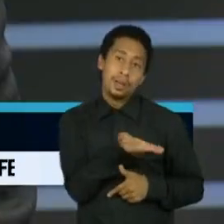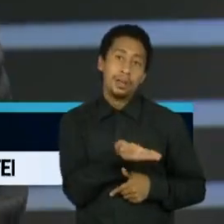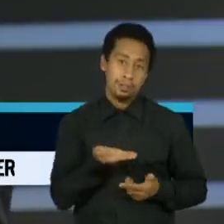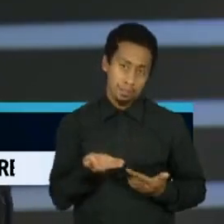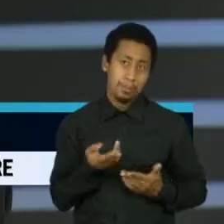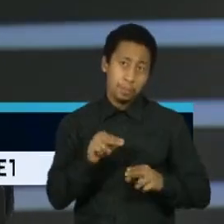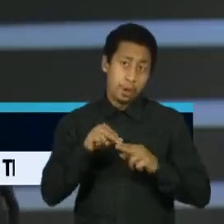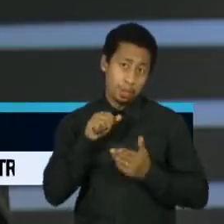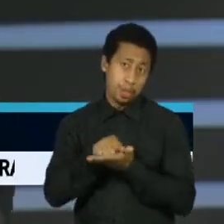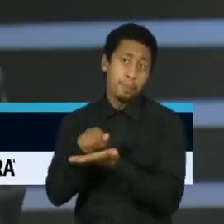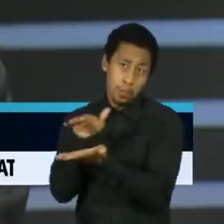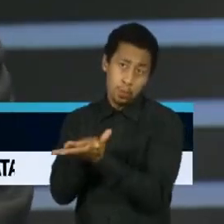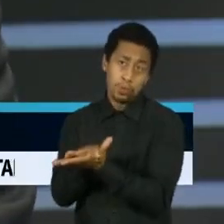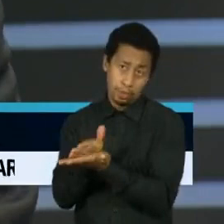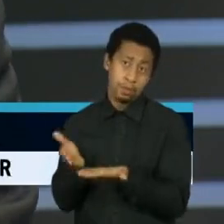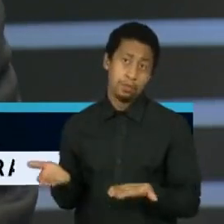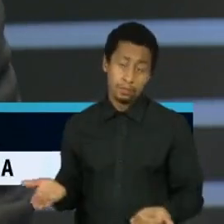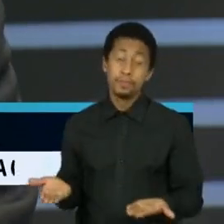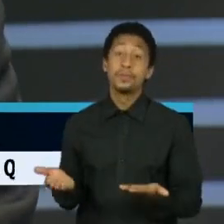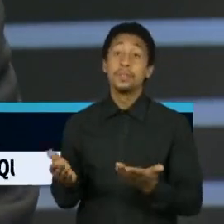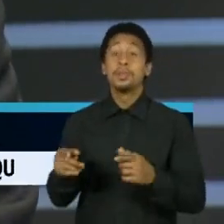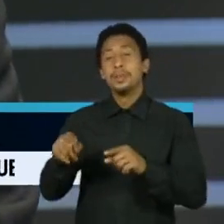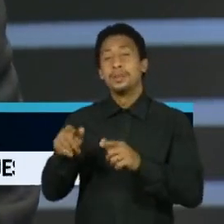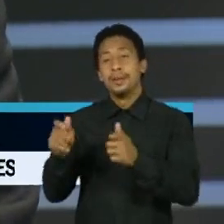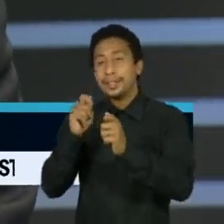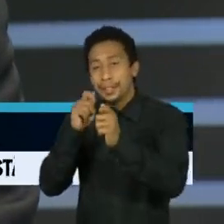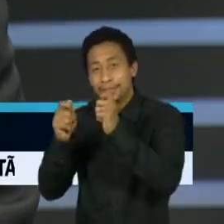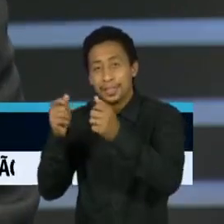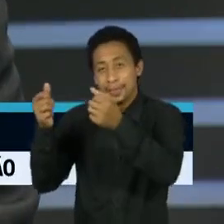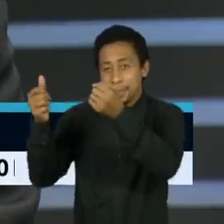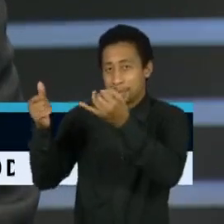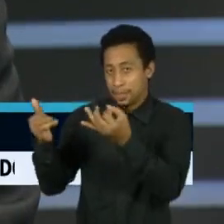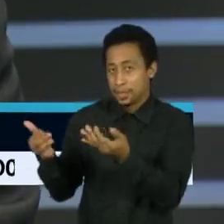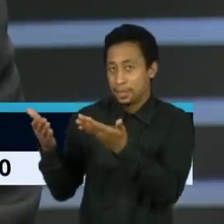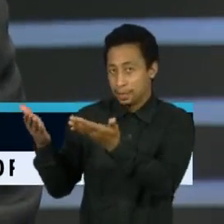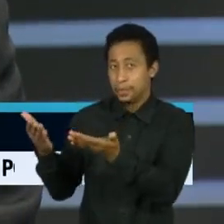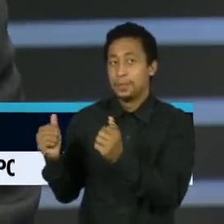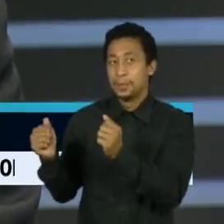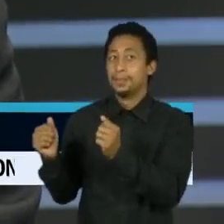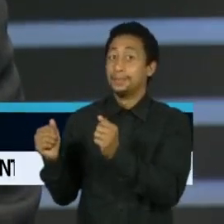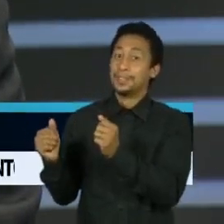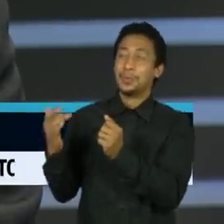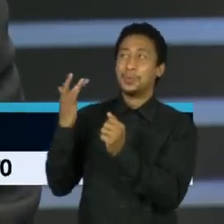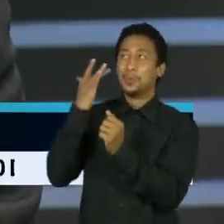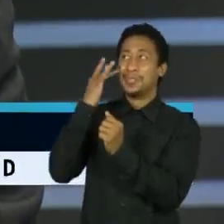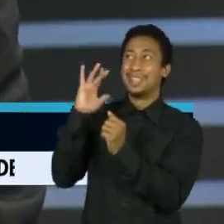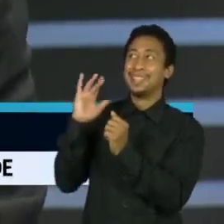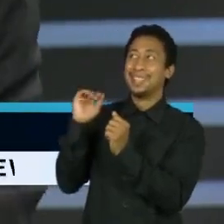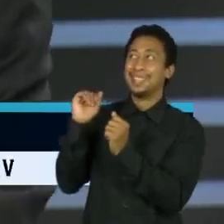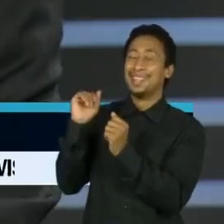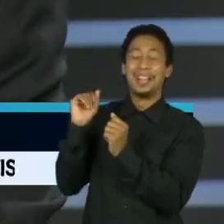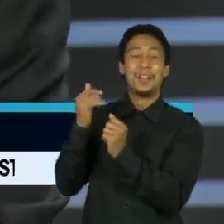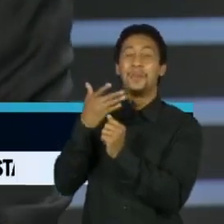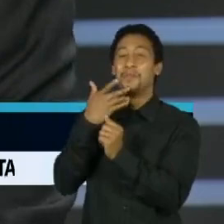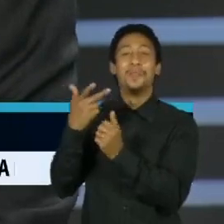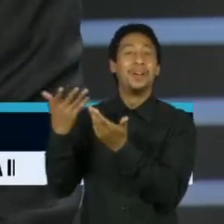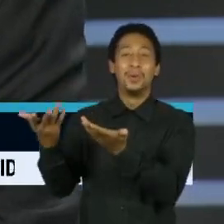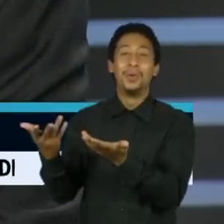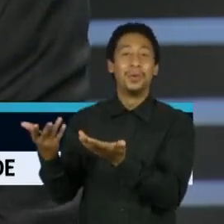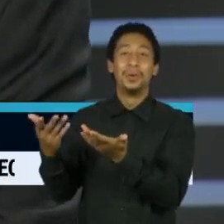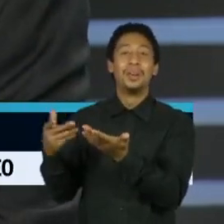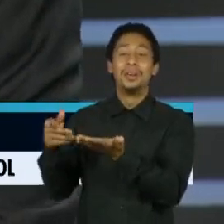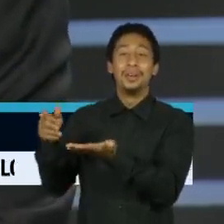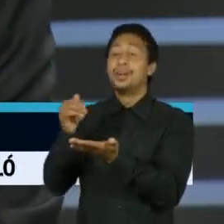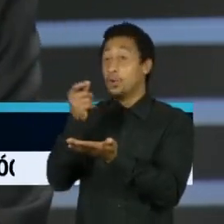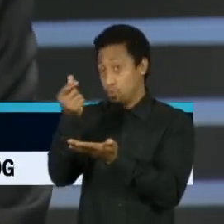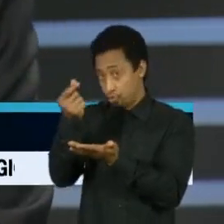depois, como disse bem o entrevistado, segundo, não fica de pé, eu gostei da expressão que ele usou, não fica de pé, porque você tira o